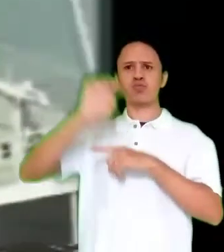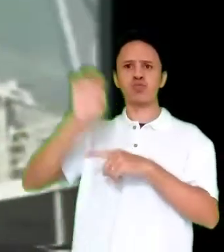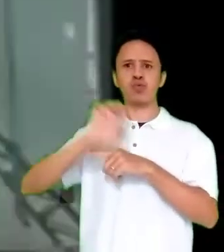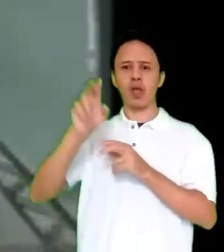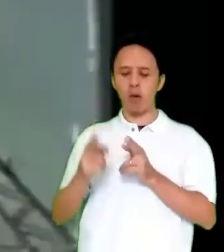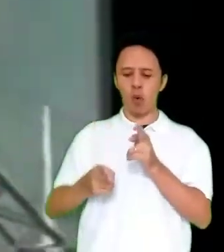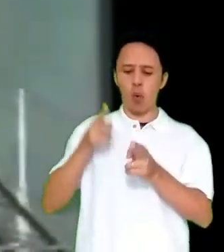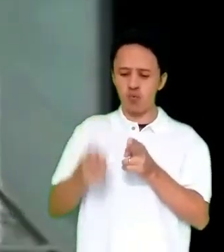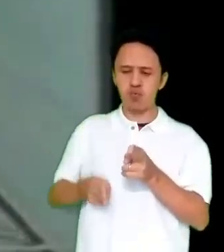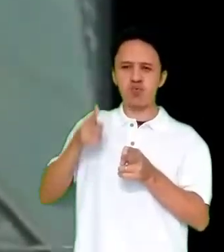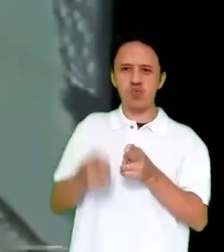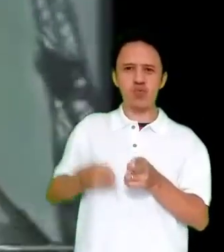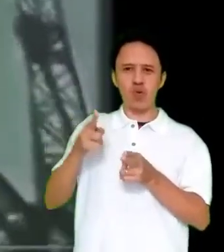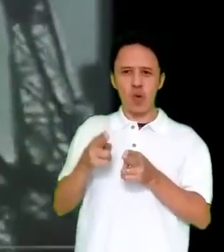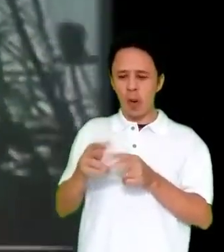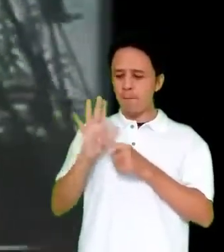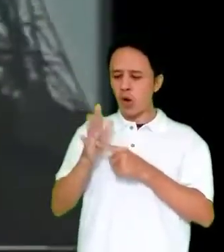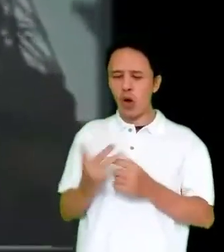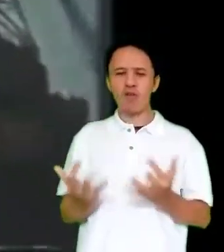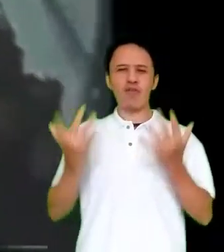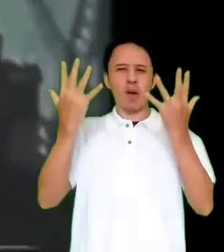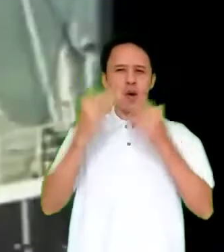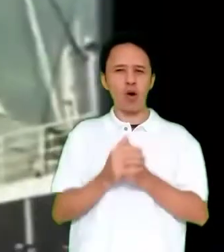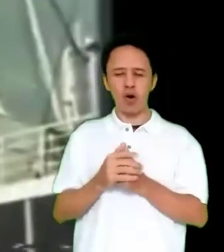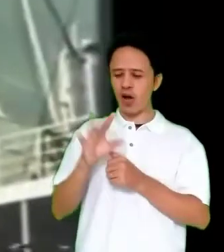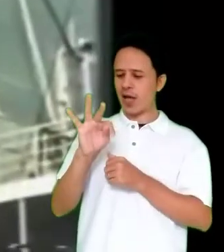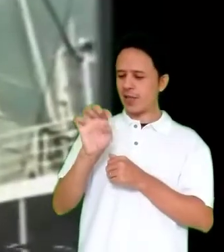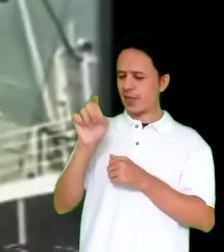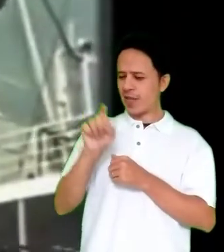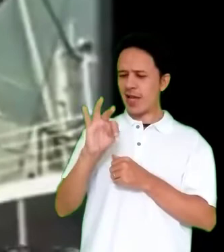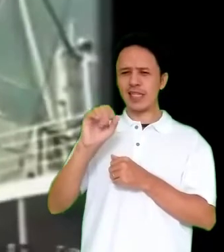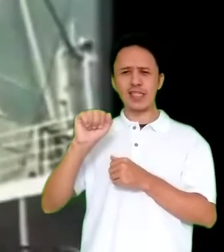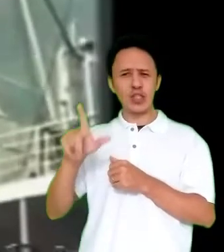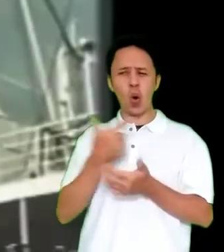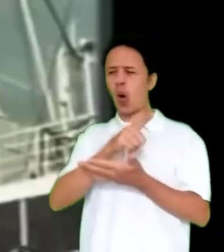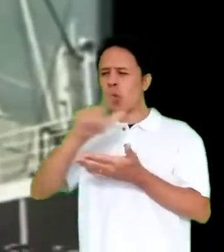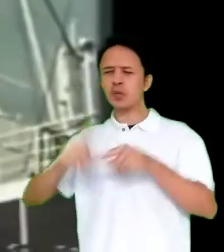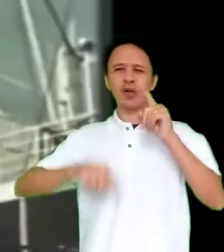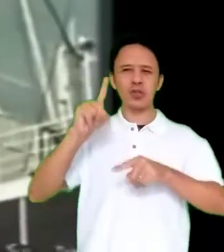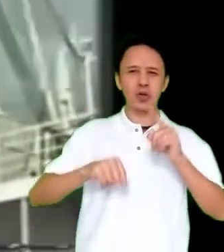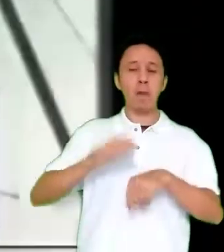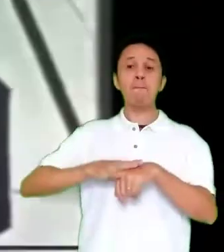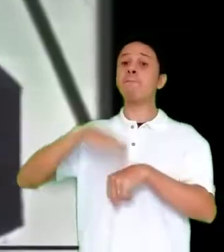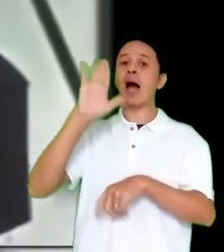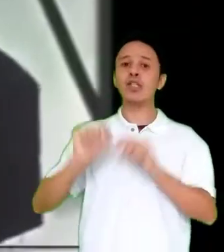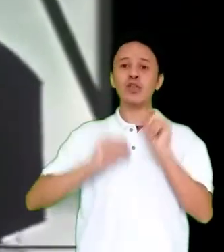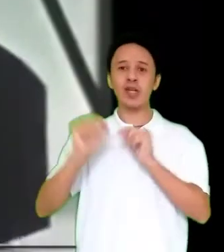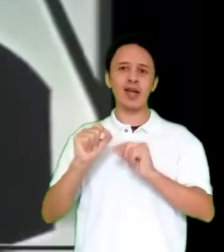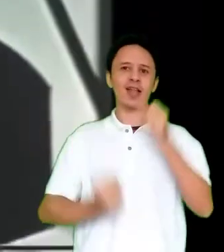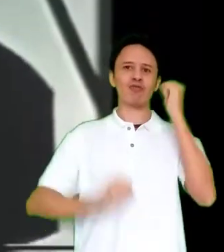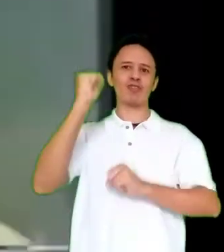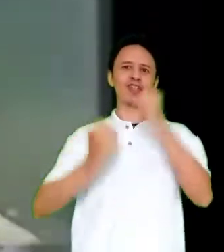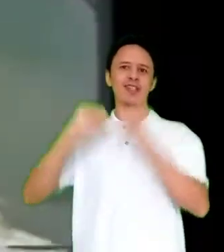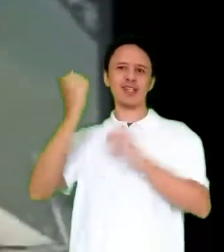Além de exportar locomotivas, motores a vapor, têxteis e outros produtos acabados, talvez o que mais a Inglaterra